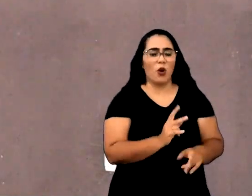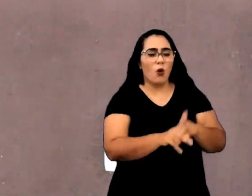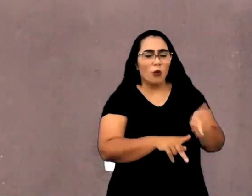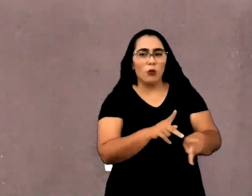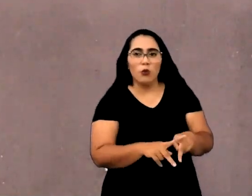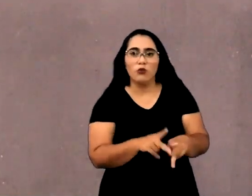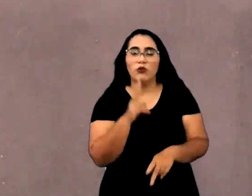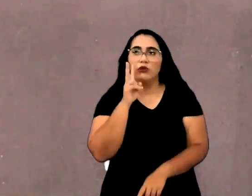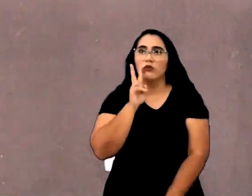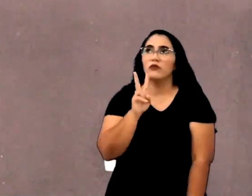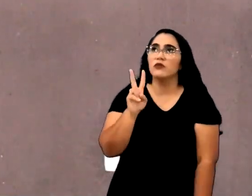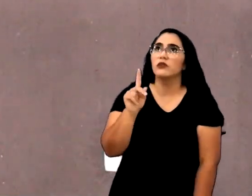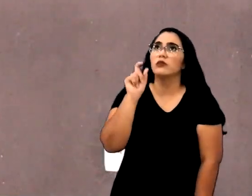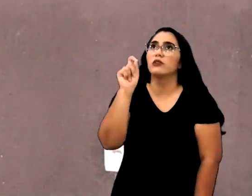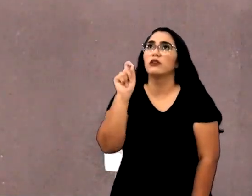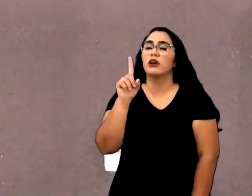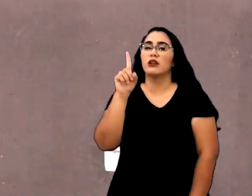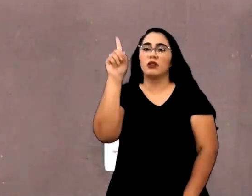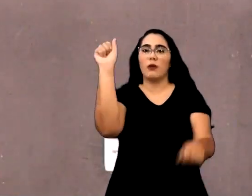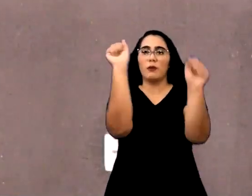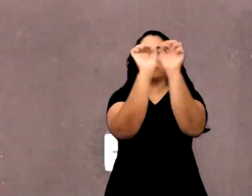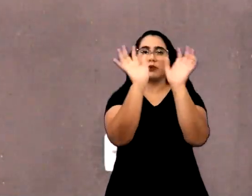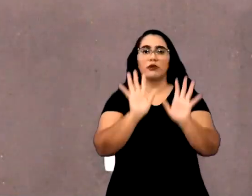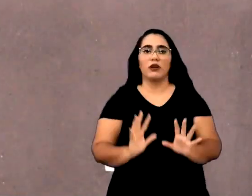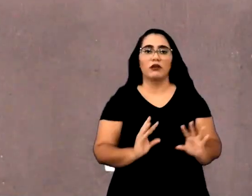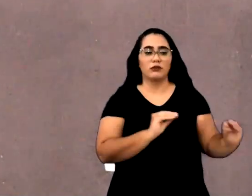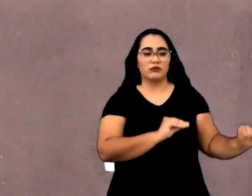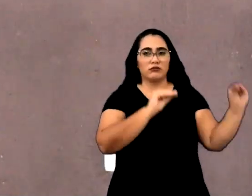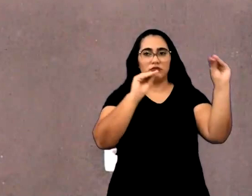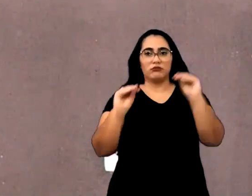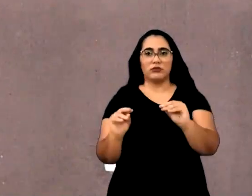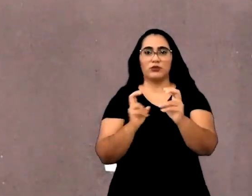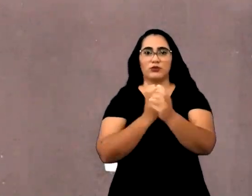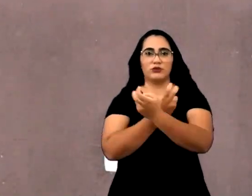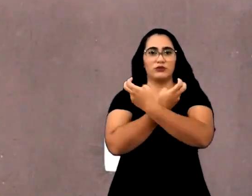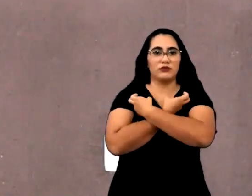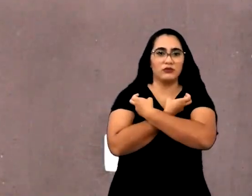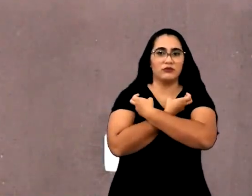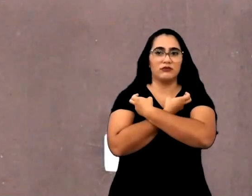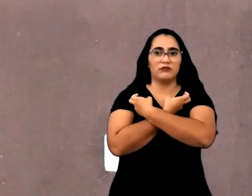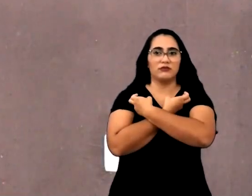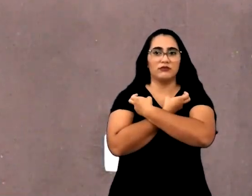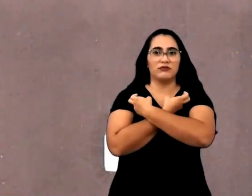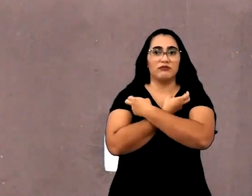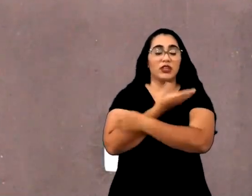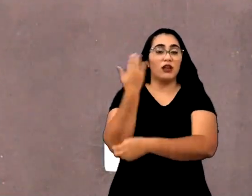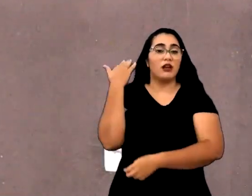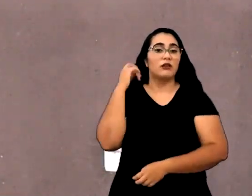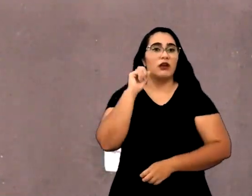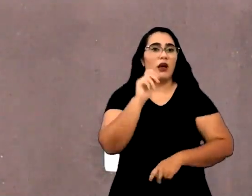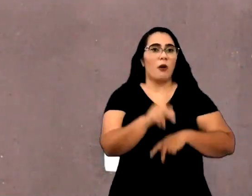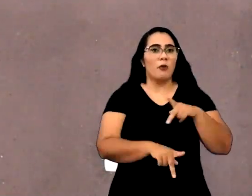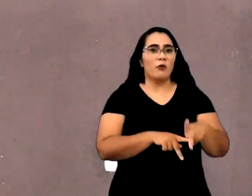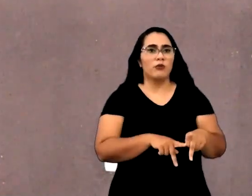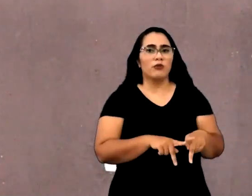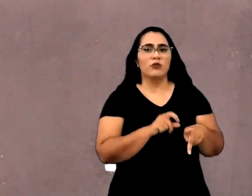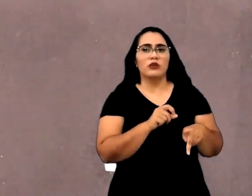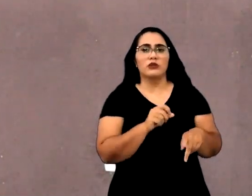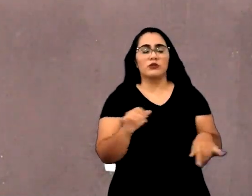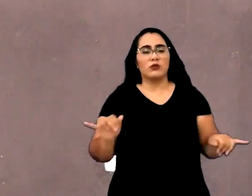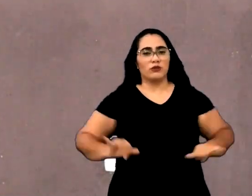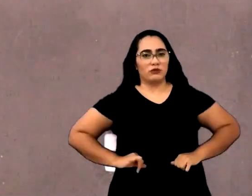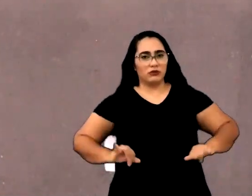de Deus quando tirou ele lá do Egito, quando ele tirou ele do povo que estava sendo